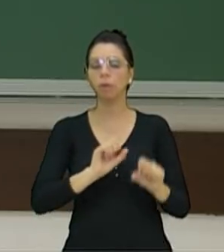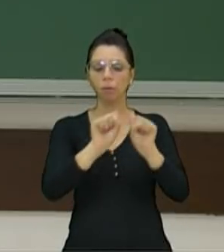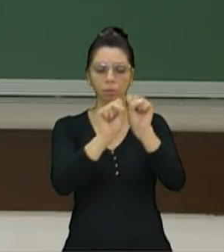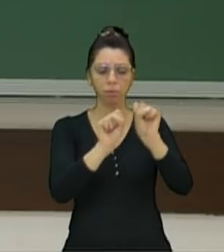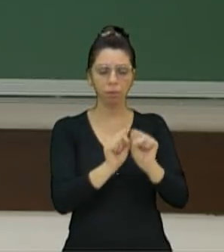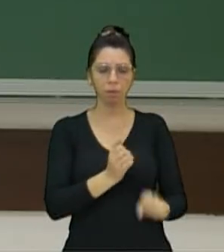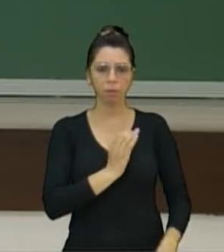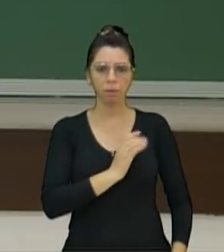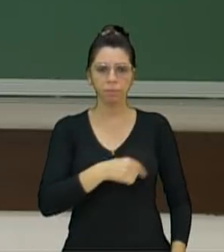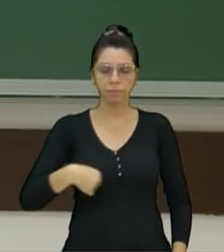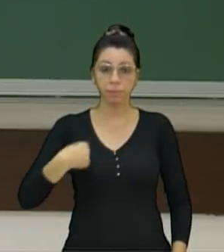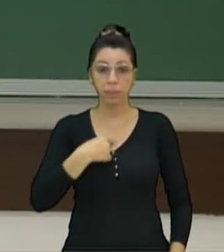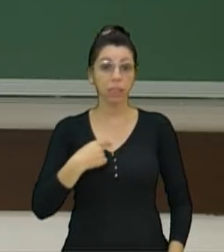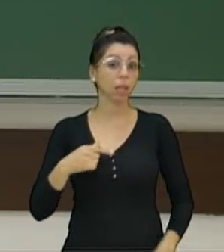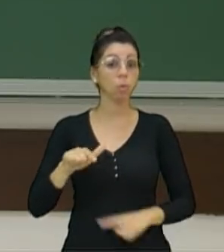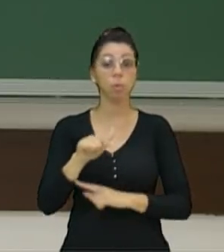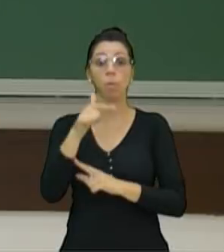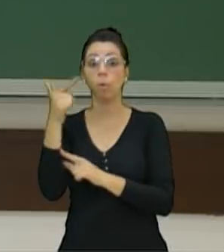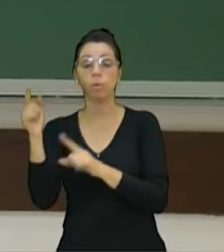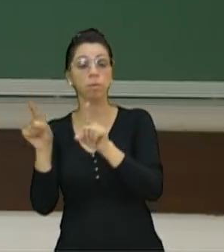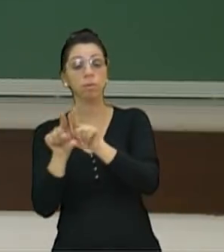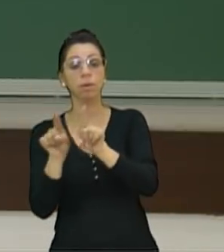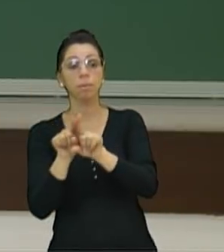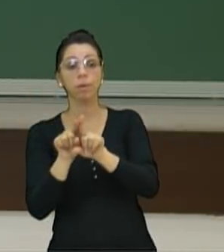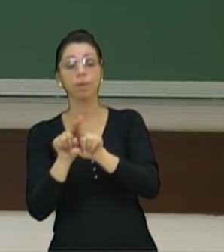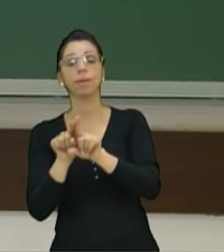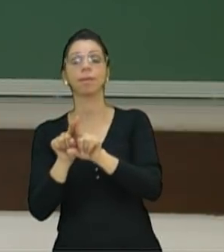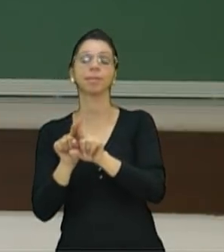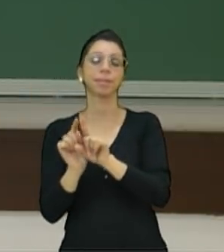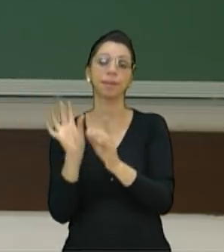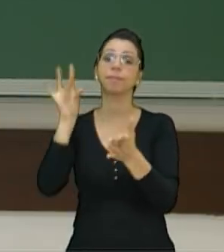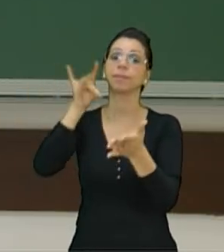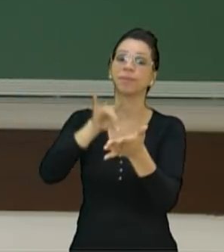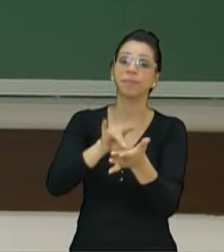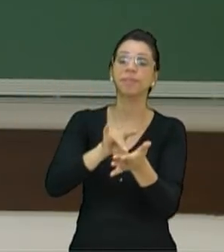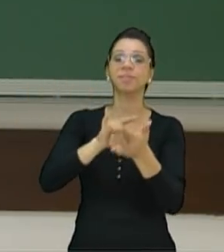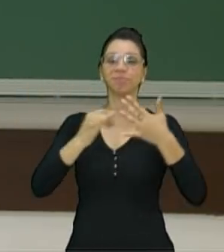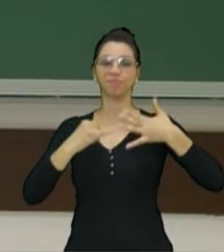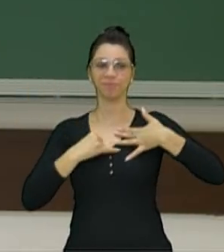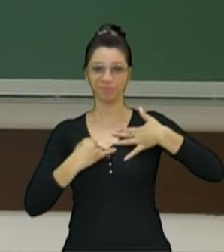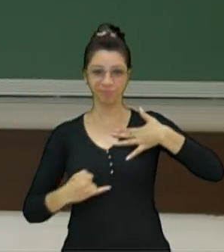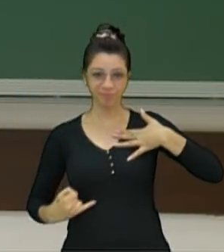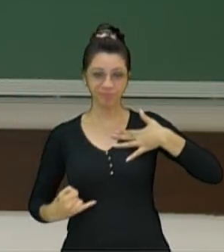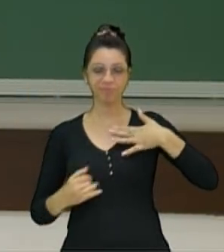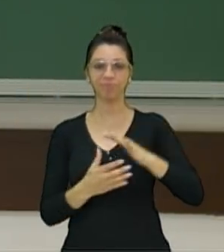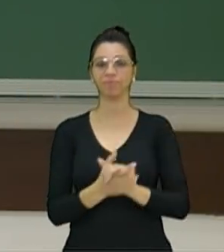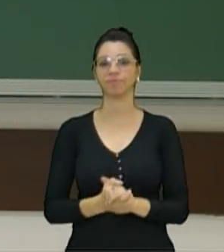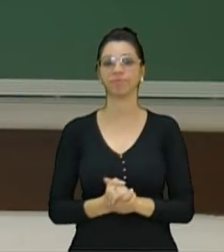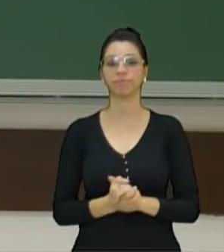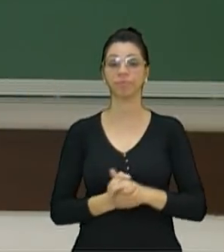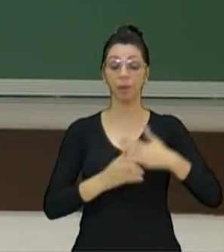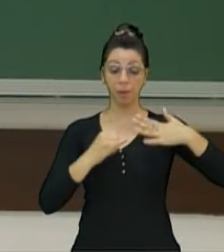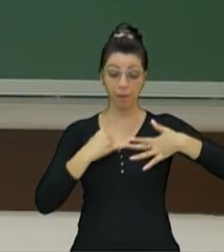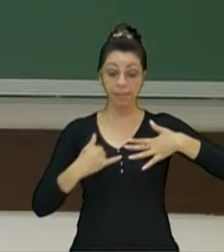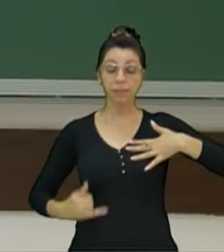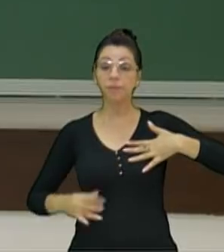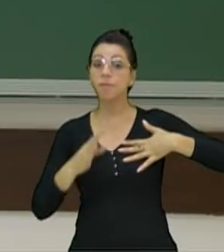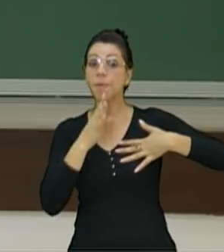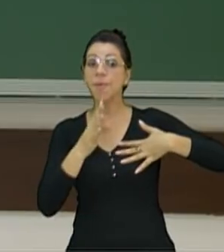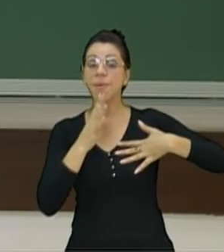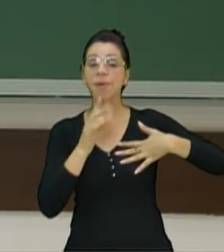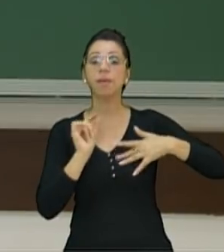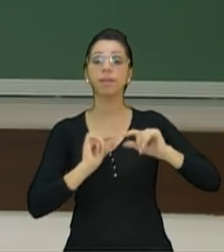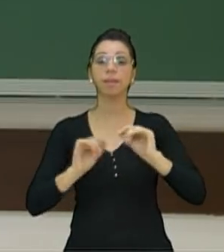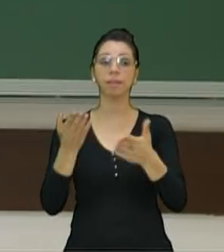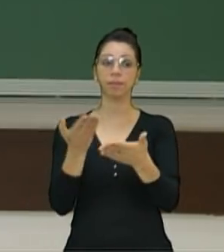outro sistema que circula aí pelo nosso corpo, que é justamente o sistema linfático, tá? Nós vamos conhecer ele